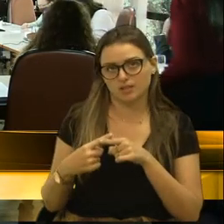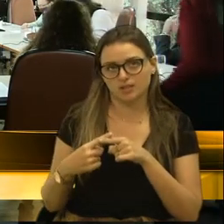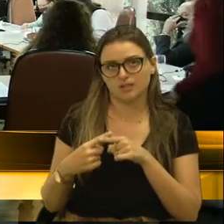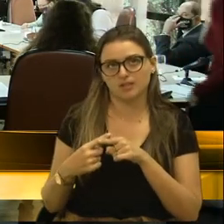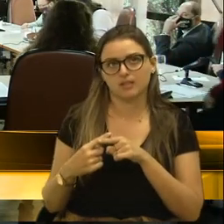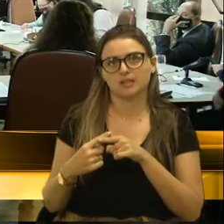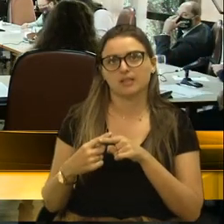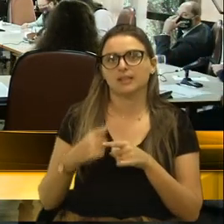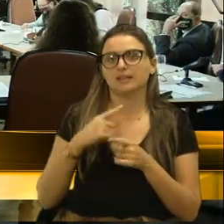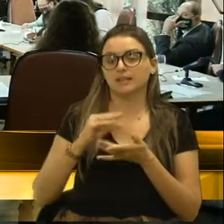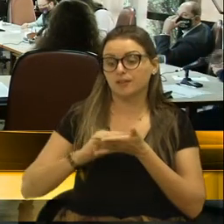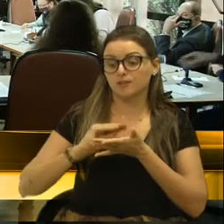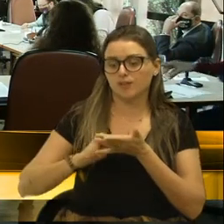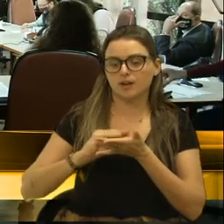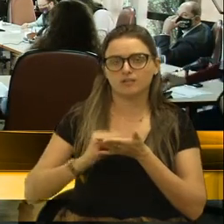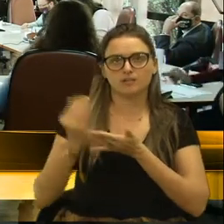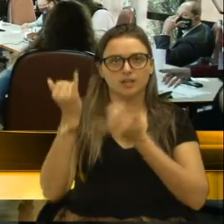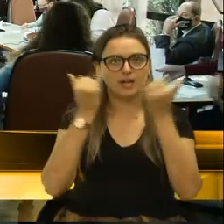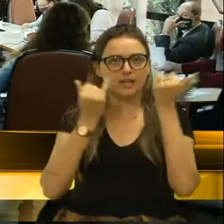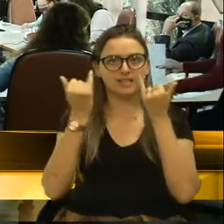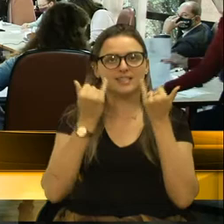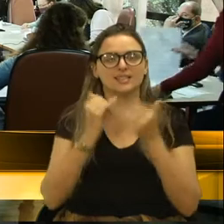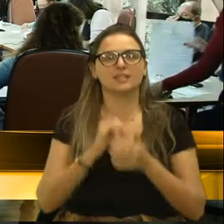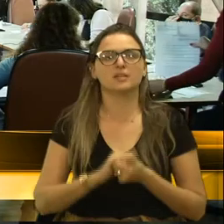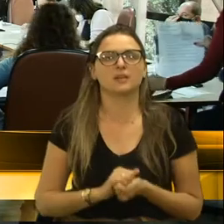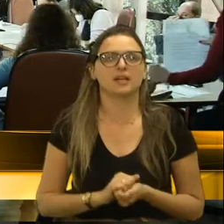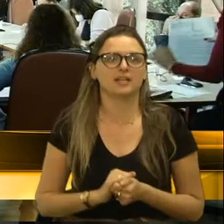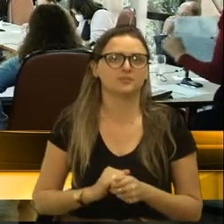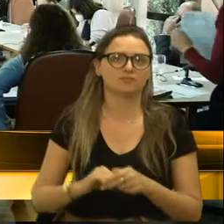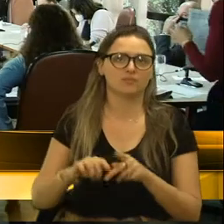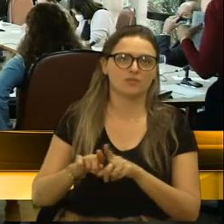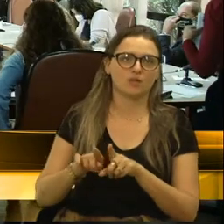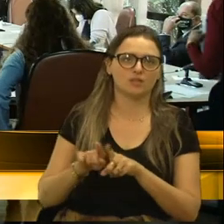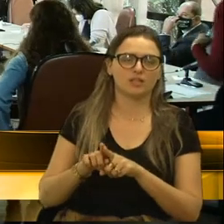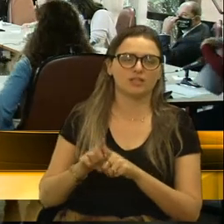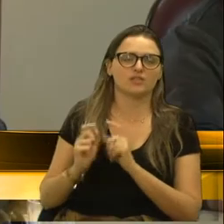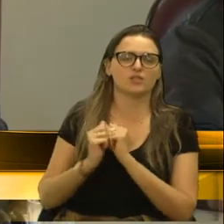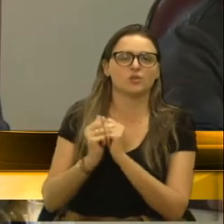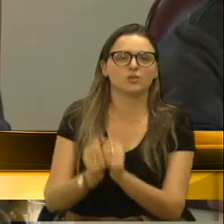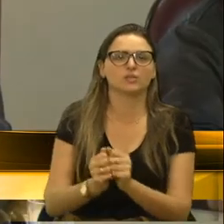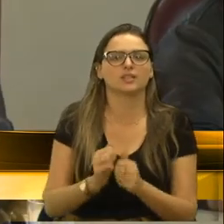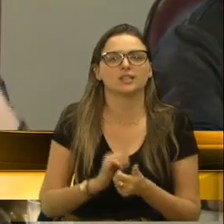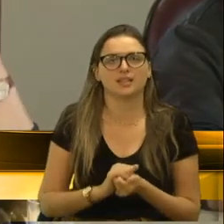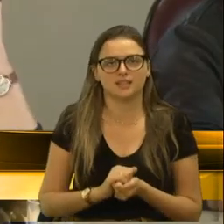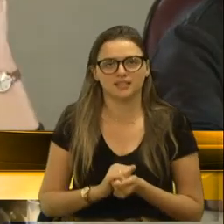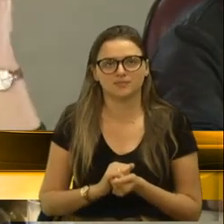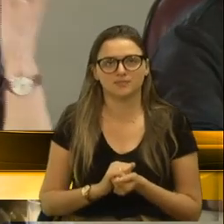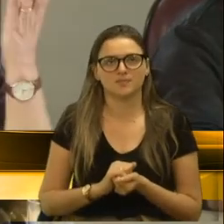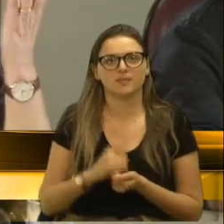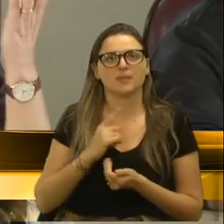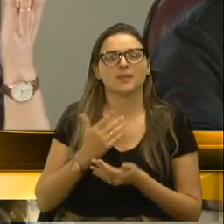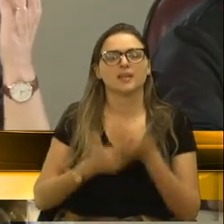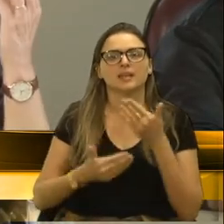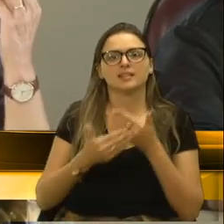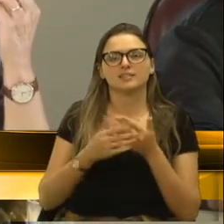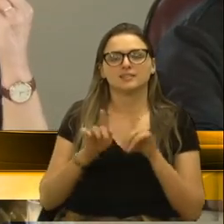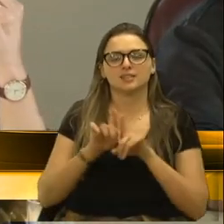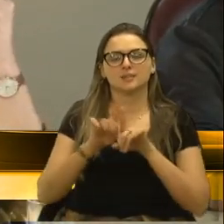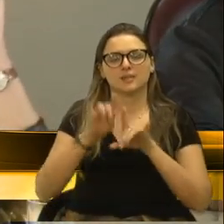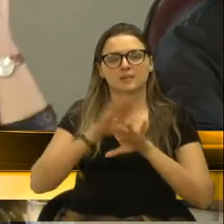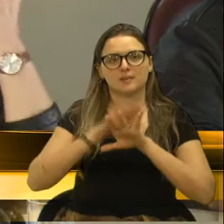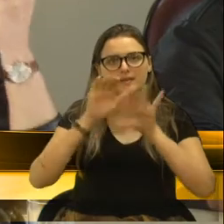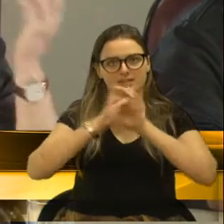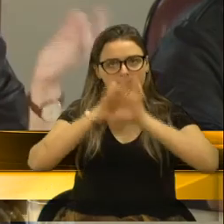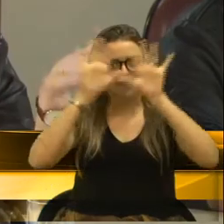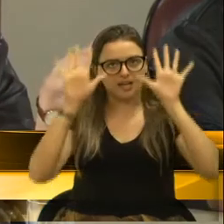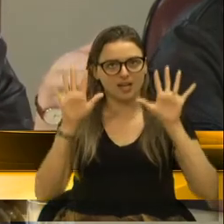tem uma desinformação imensa por aí. Então, além dos testes, isso que a vereadora Denise falou, a transparência é fundamental, a